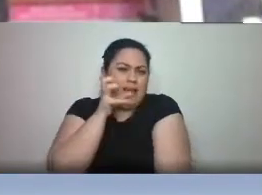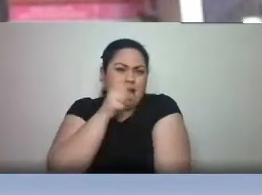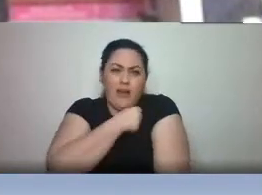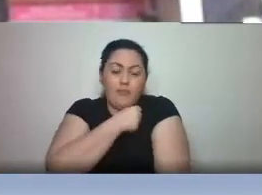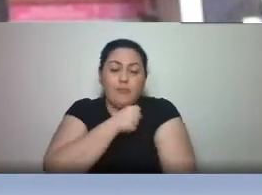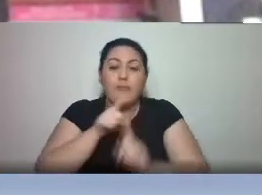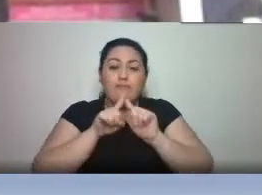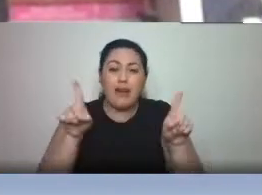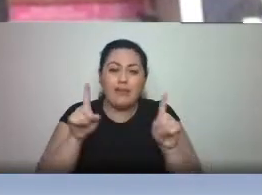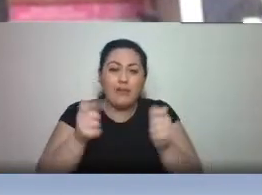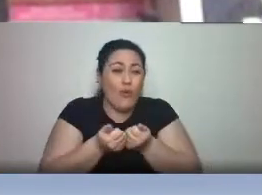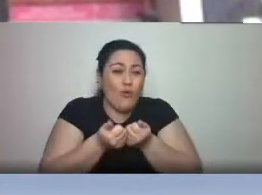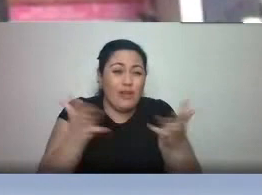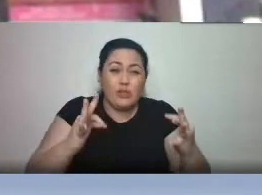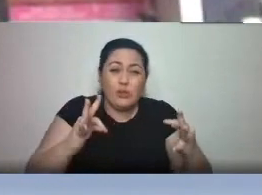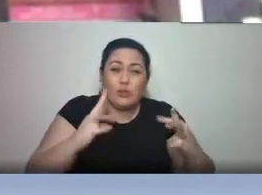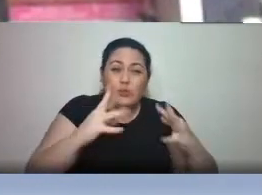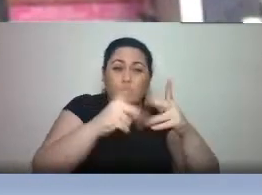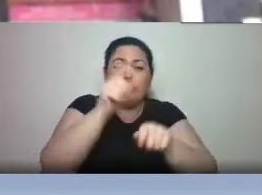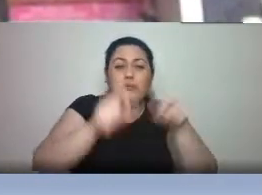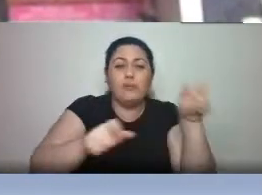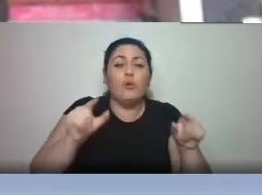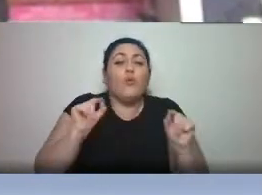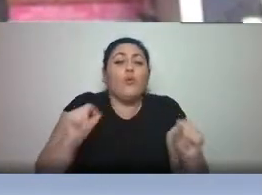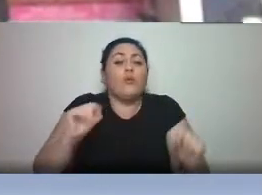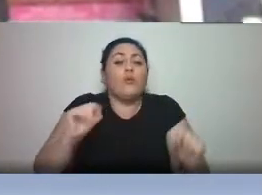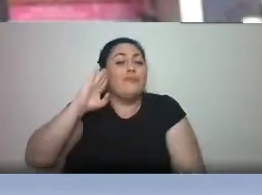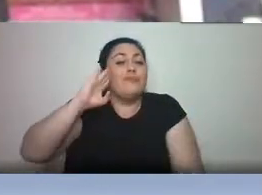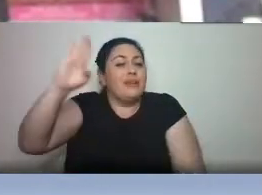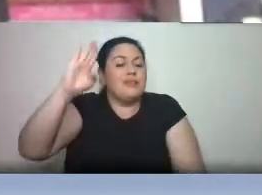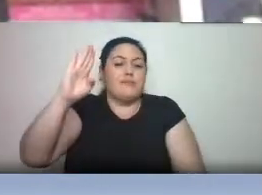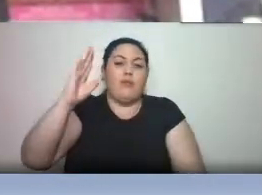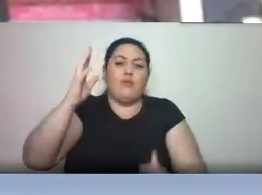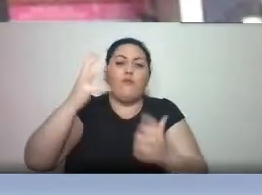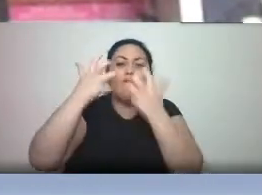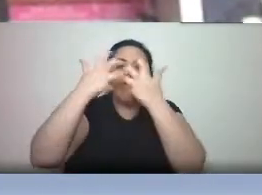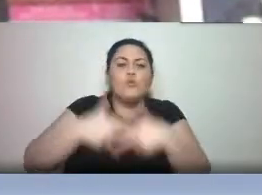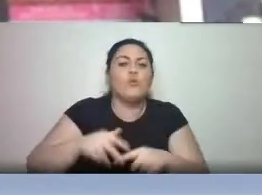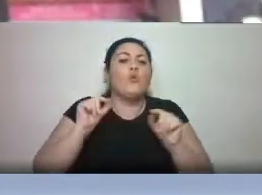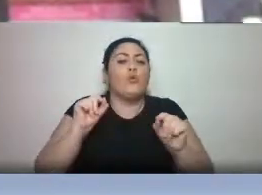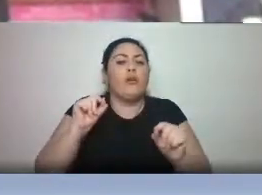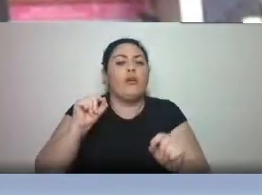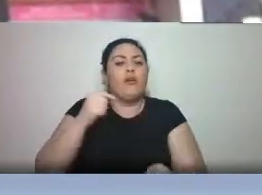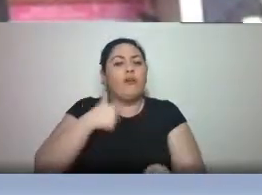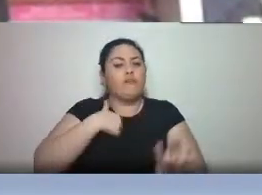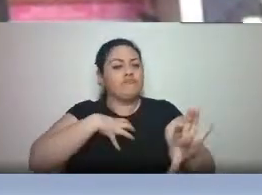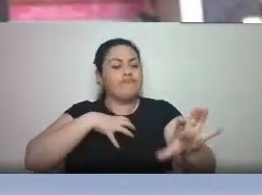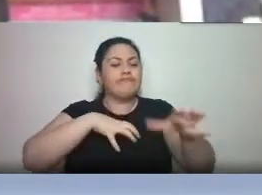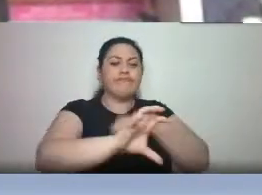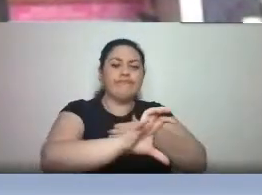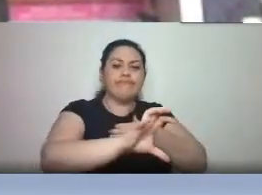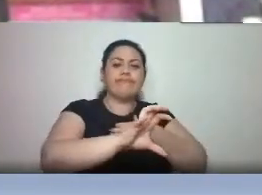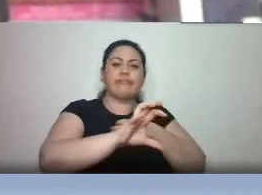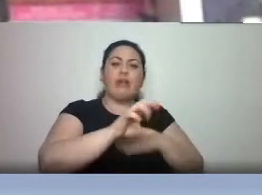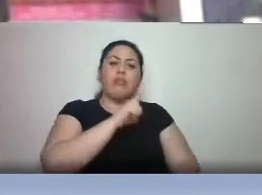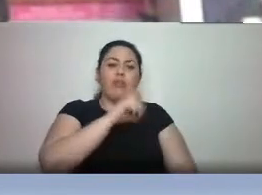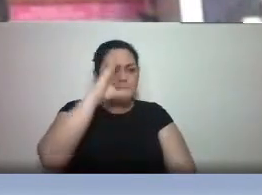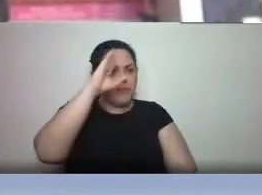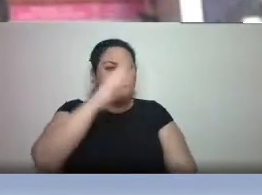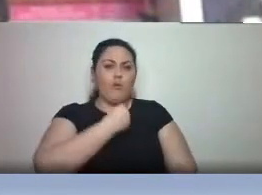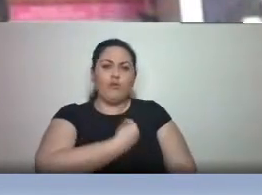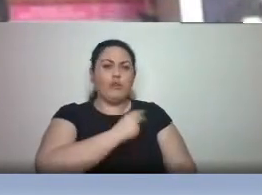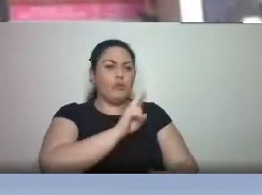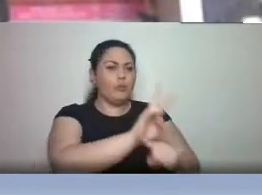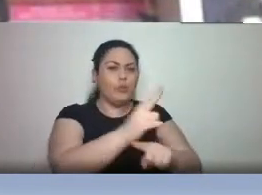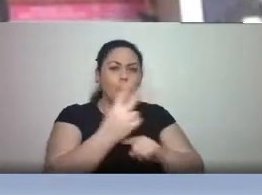todo mundo, o que tem funcionado mesmo é pensar no outro, decidir com compaixão, priorizar a vida, ter humildade, seguir